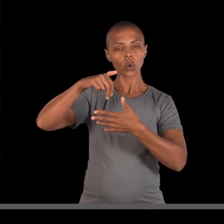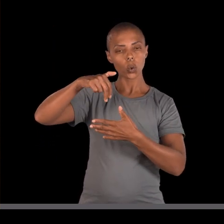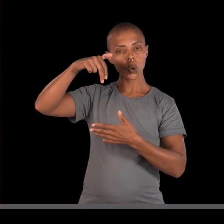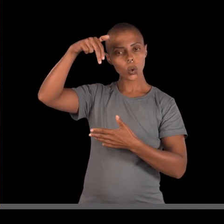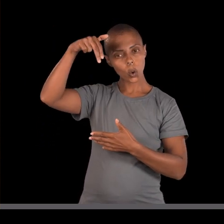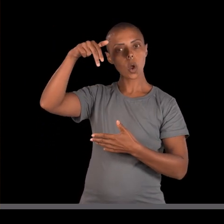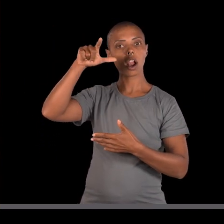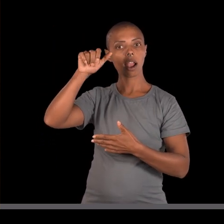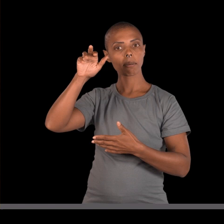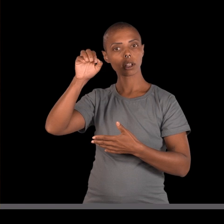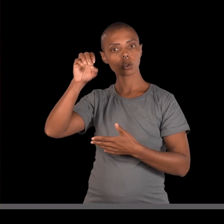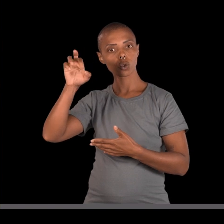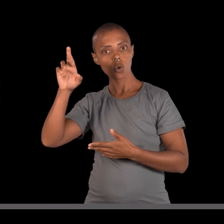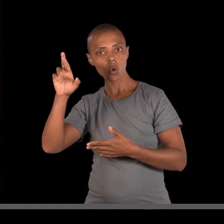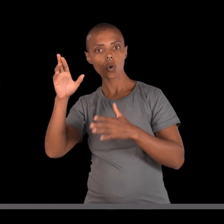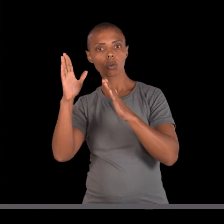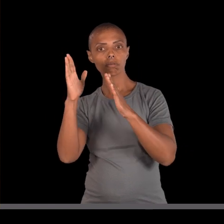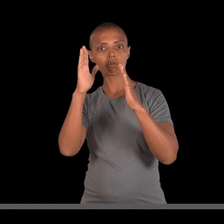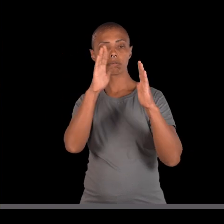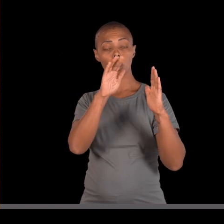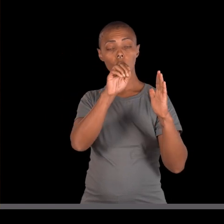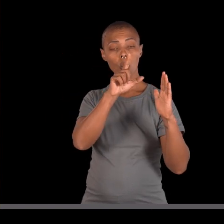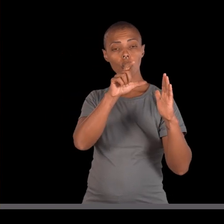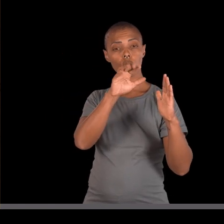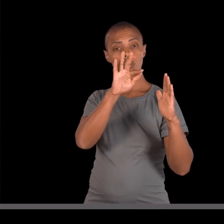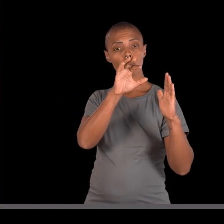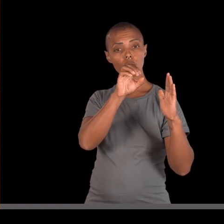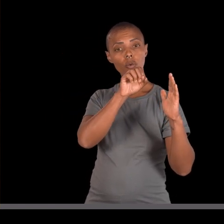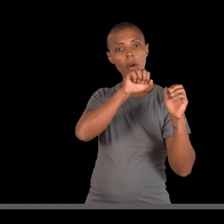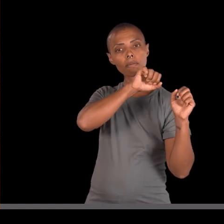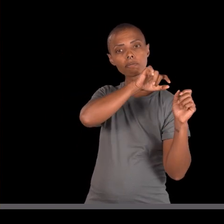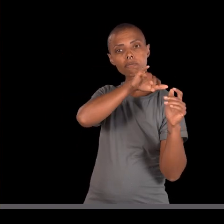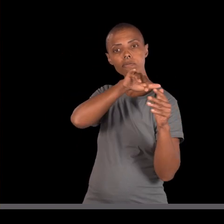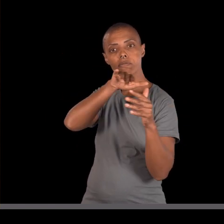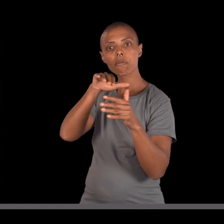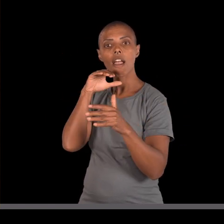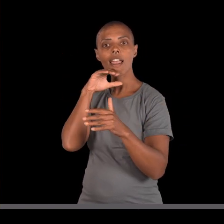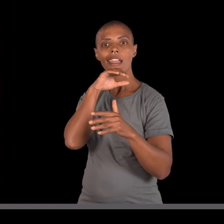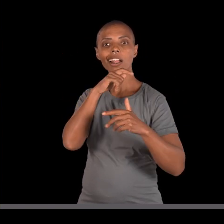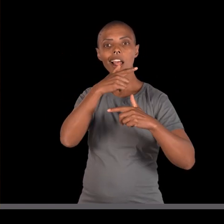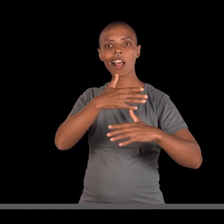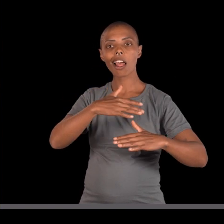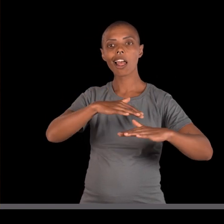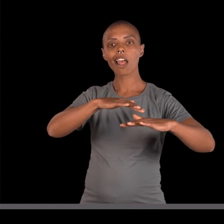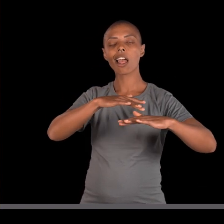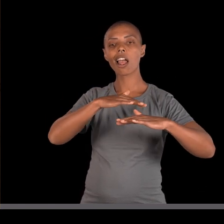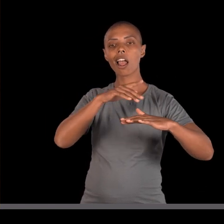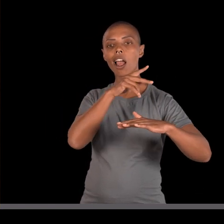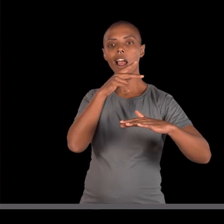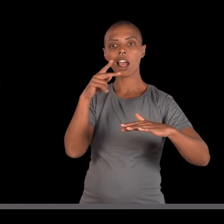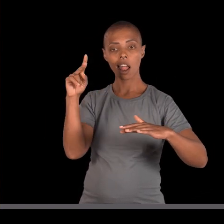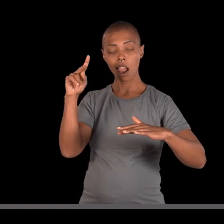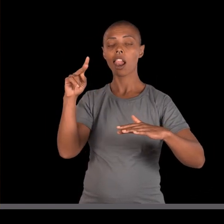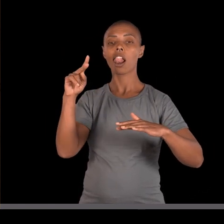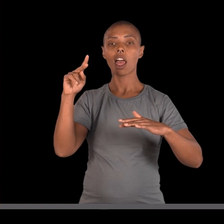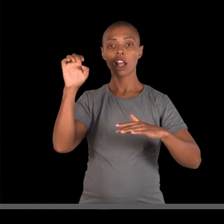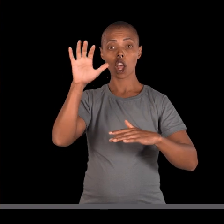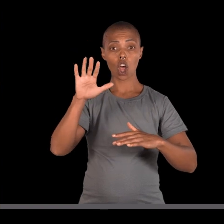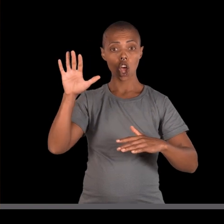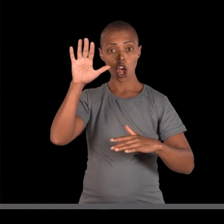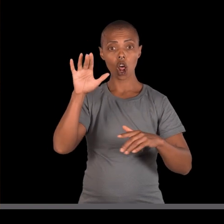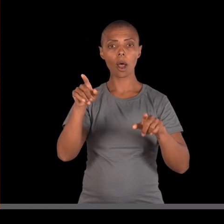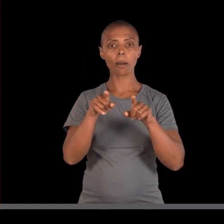do Labrador, no extremo norte aqui, a corrente do Golfo, que vai aquecer as águas da Europa, a corrente do Japão, que passa o